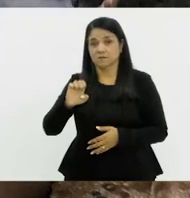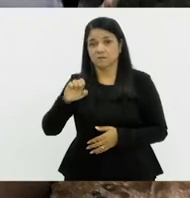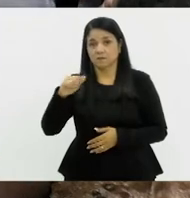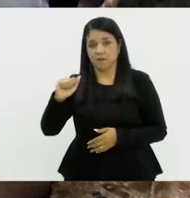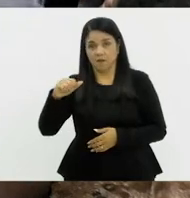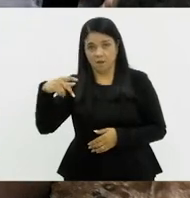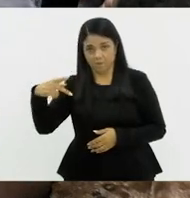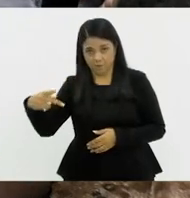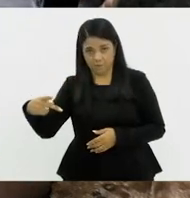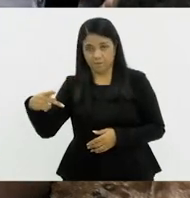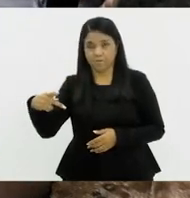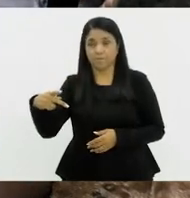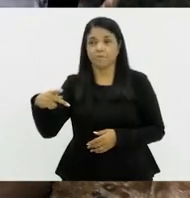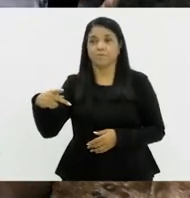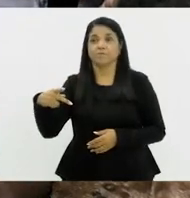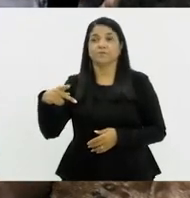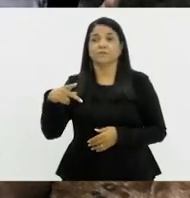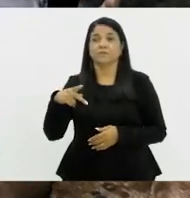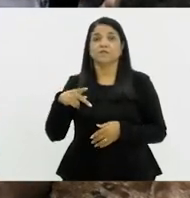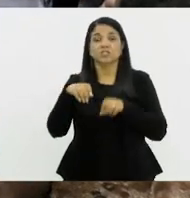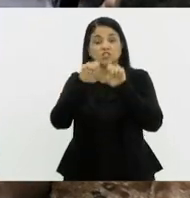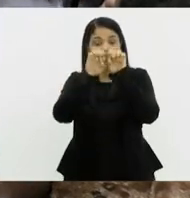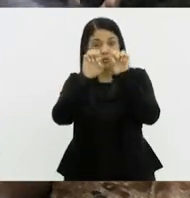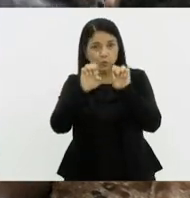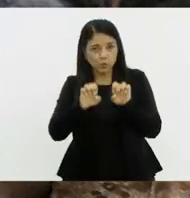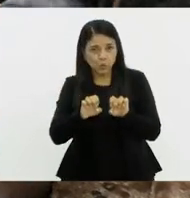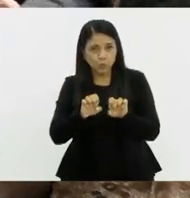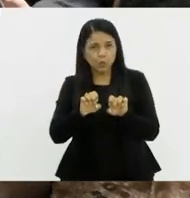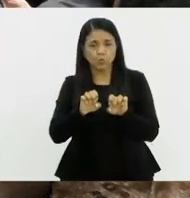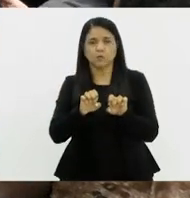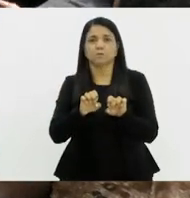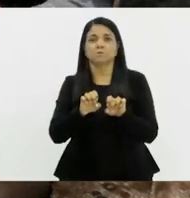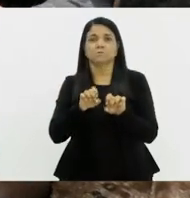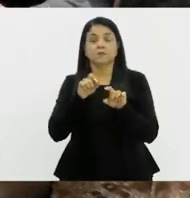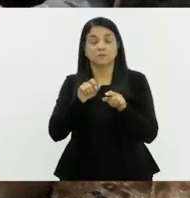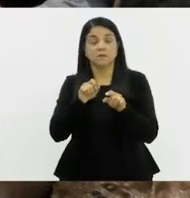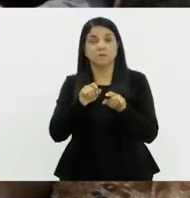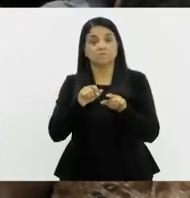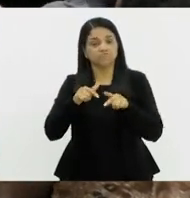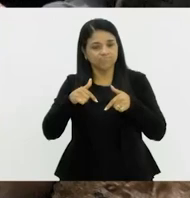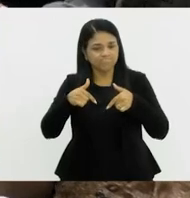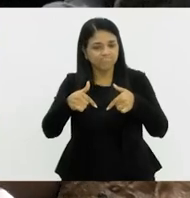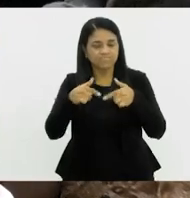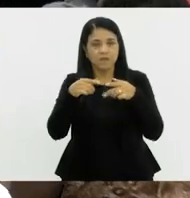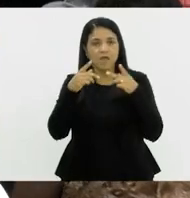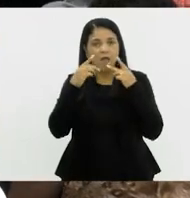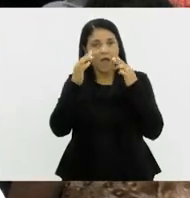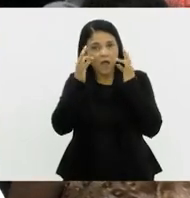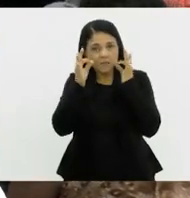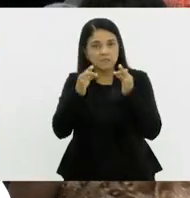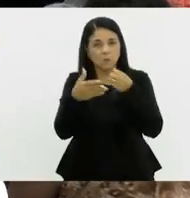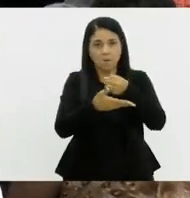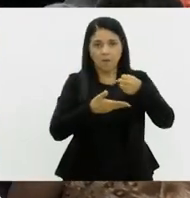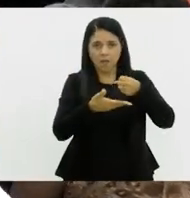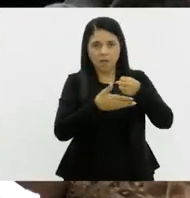estou entendendo, a CEAP vai estruturar, mas o exercício da atividade de atenção básica vai ficar